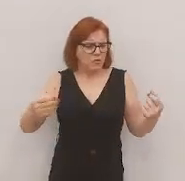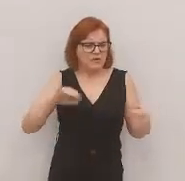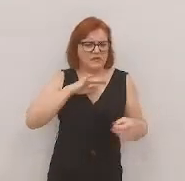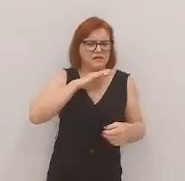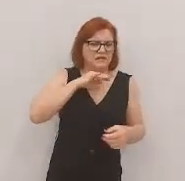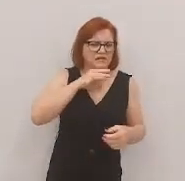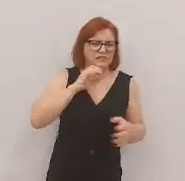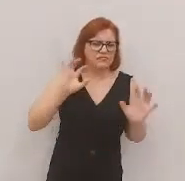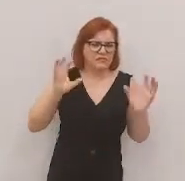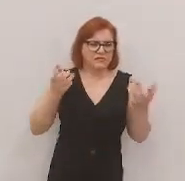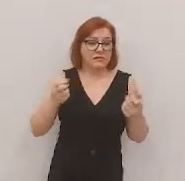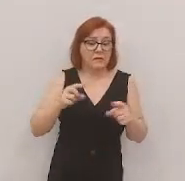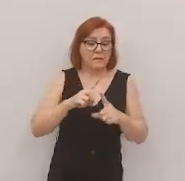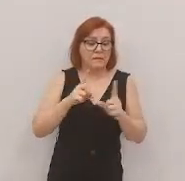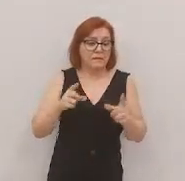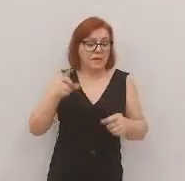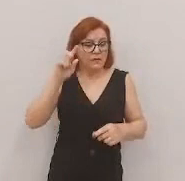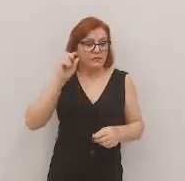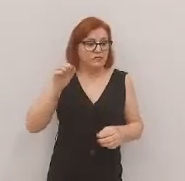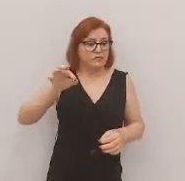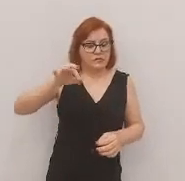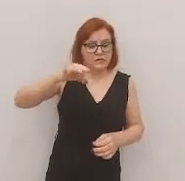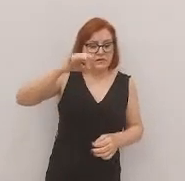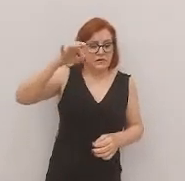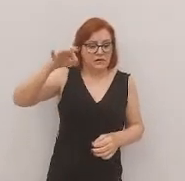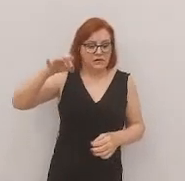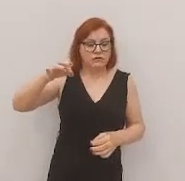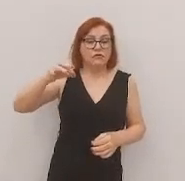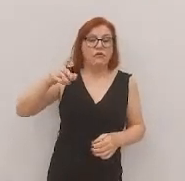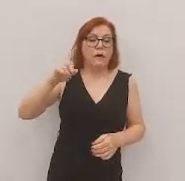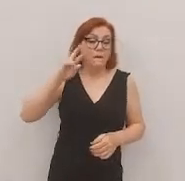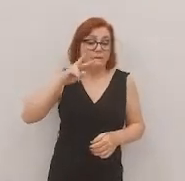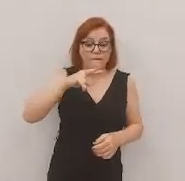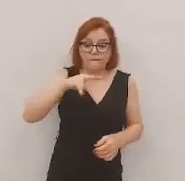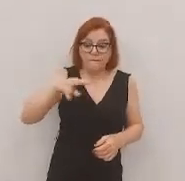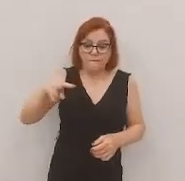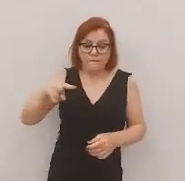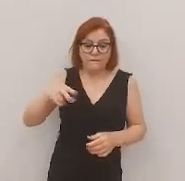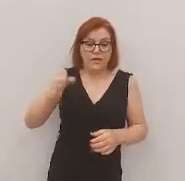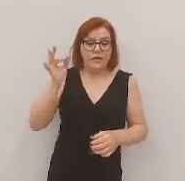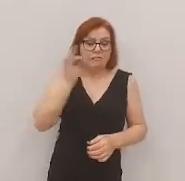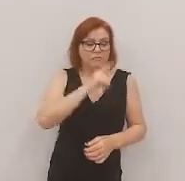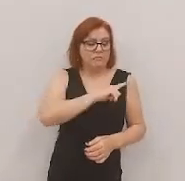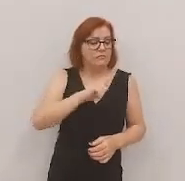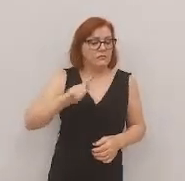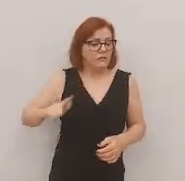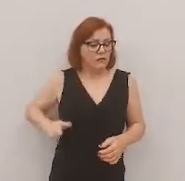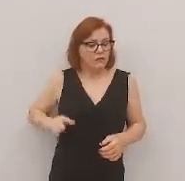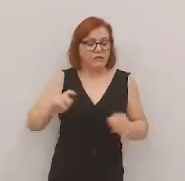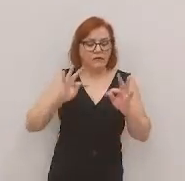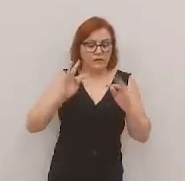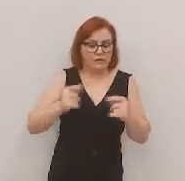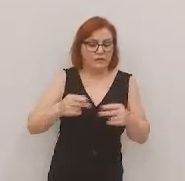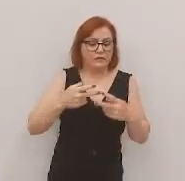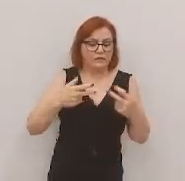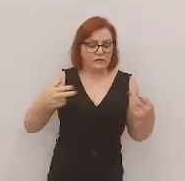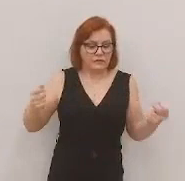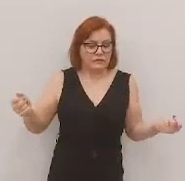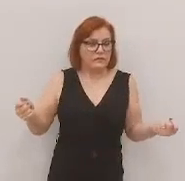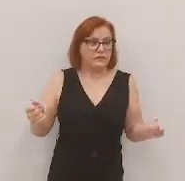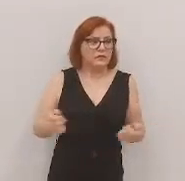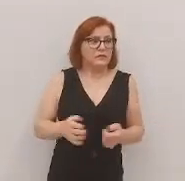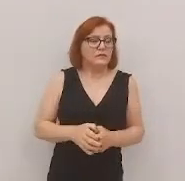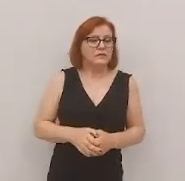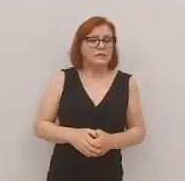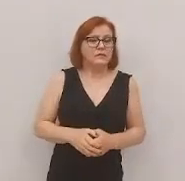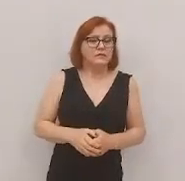Senhor controla todas essas coisas. Quando Deus ele fala alguma coisa, o